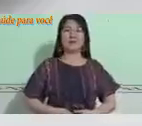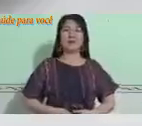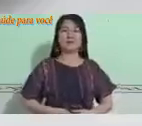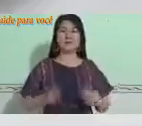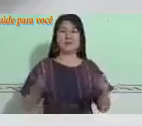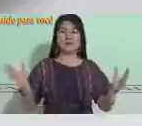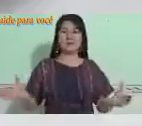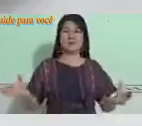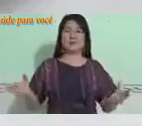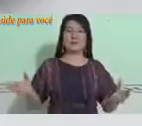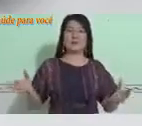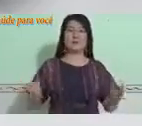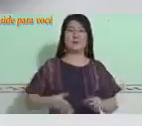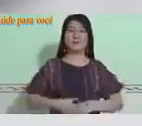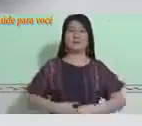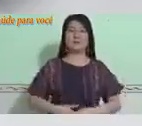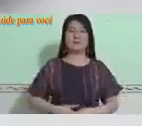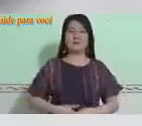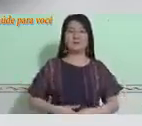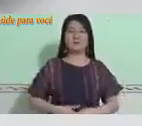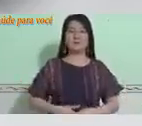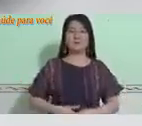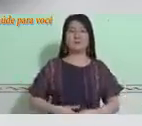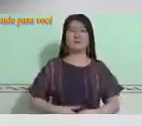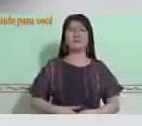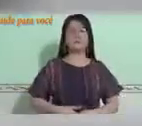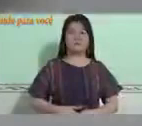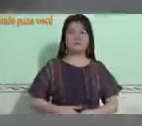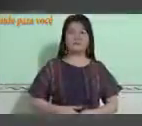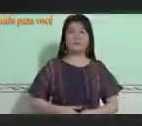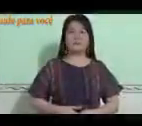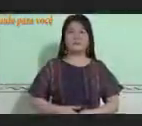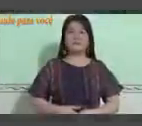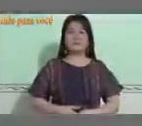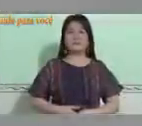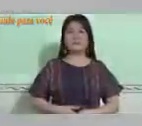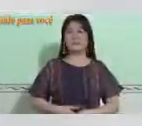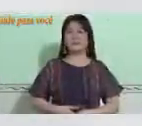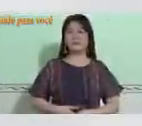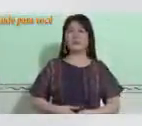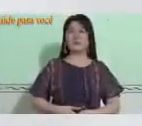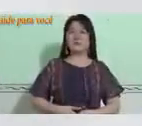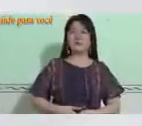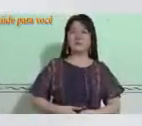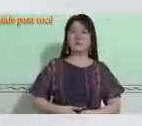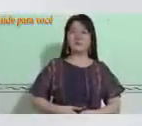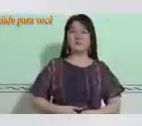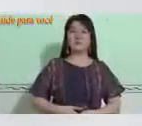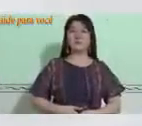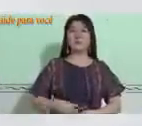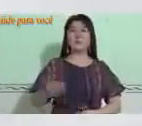Além disso, é possível saber que a pessoa encontra-se em cetose devido ao hálito forte e característico dessa